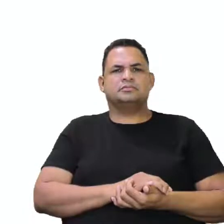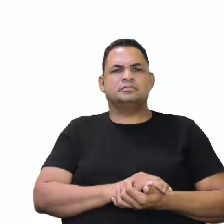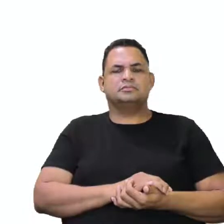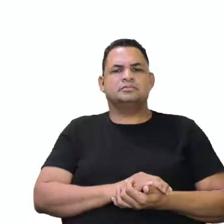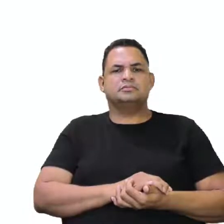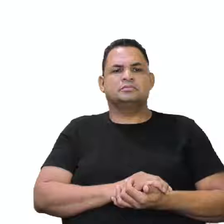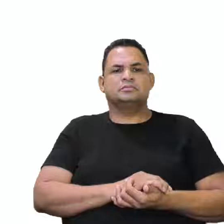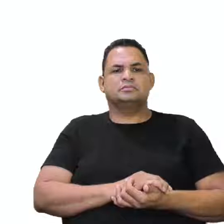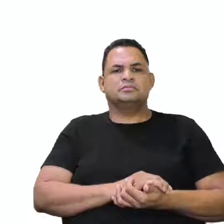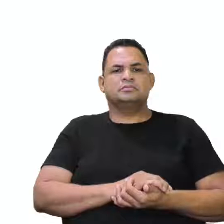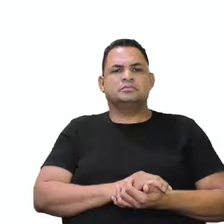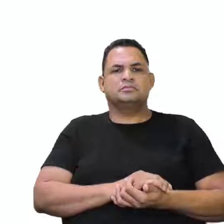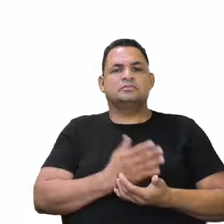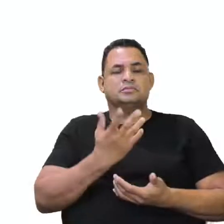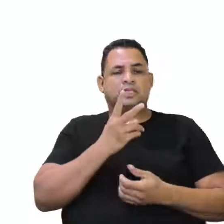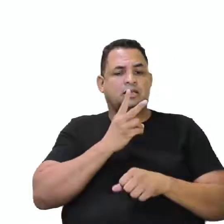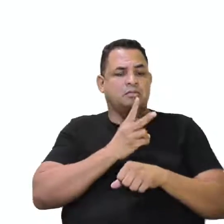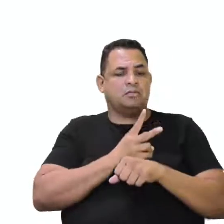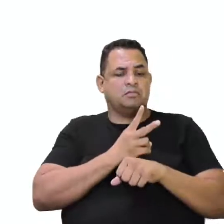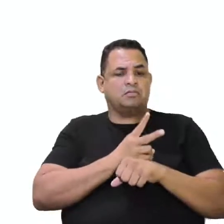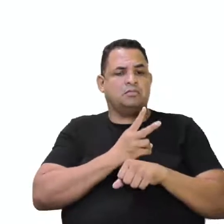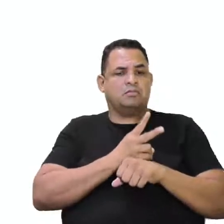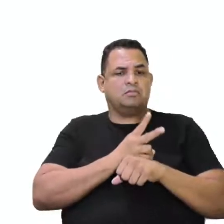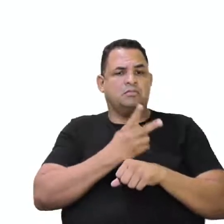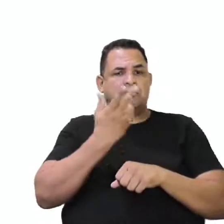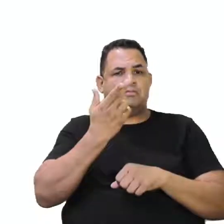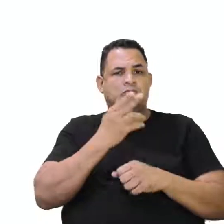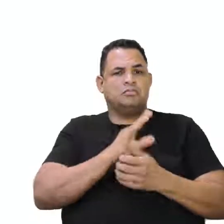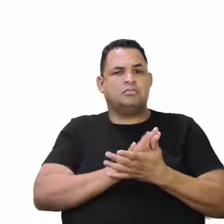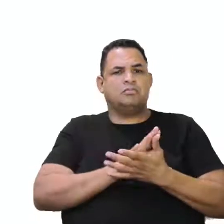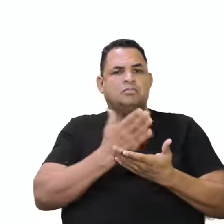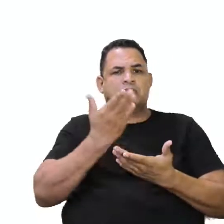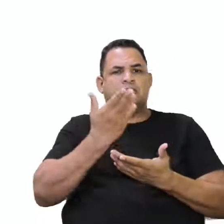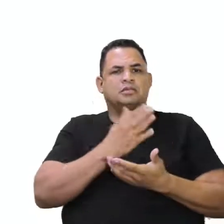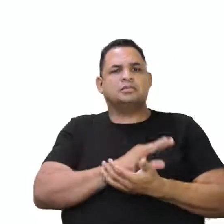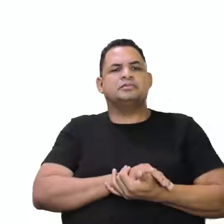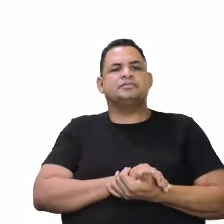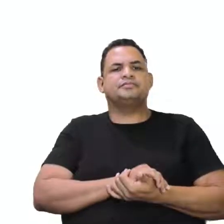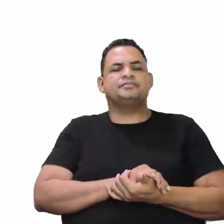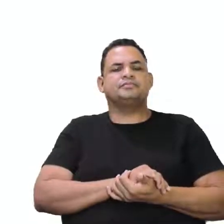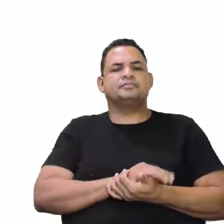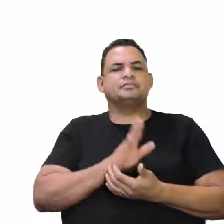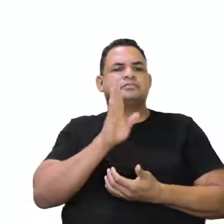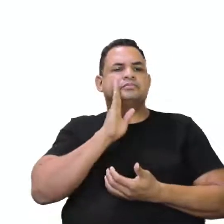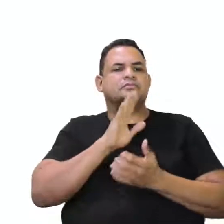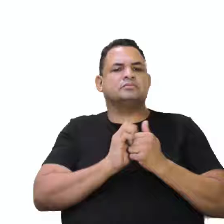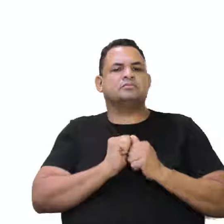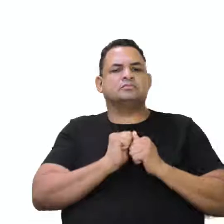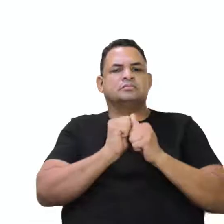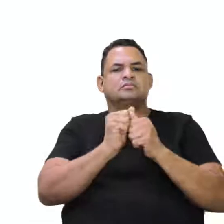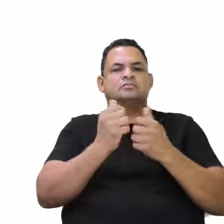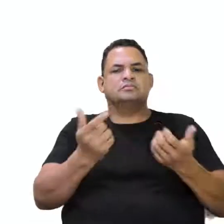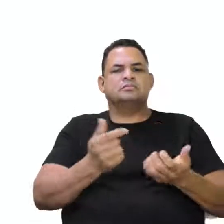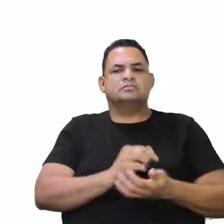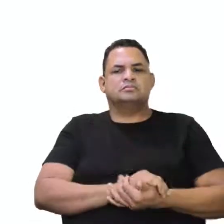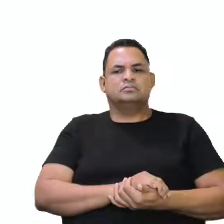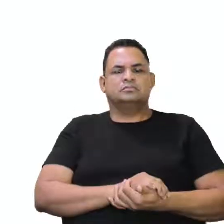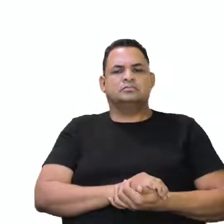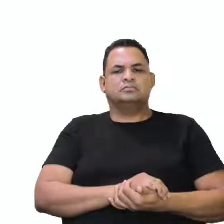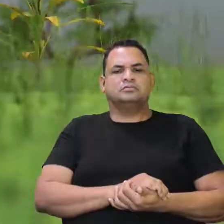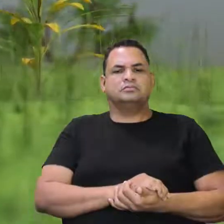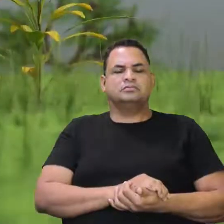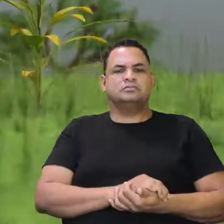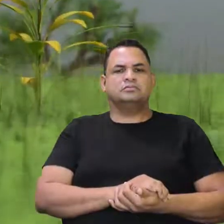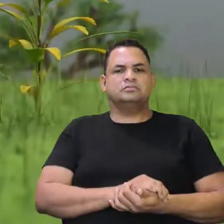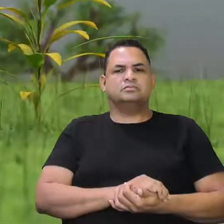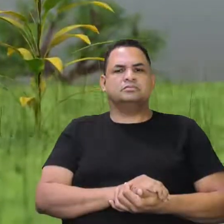A gente vai passar agora para você essa enquete bem legal, tá? Acompanha com a gente aí. Vamos